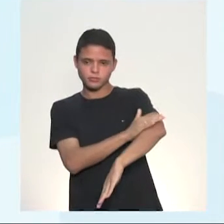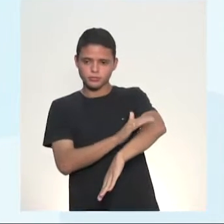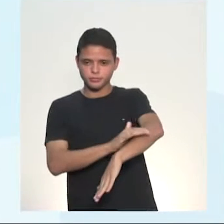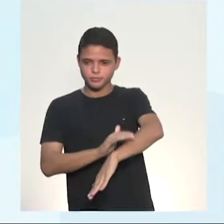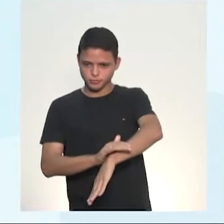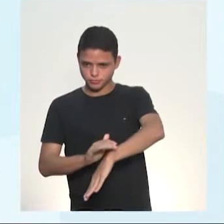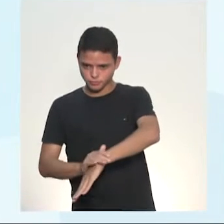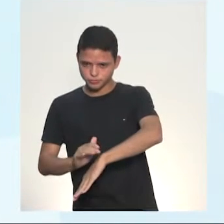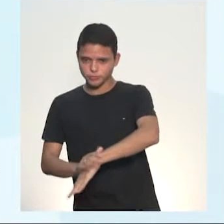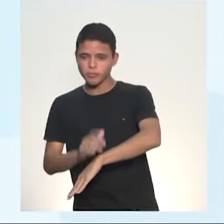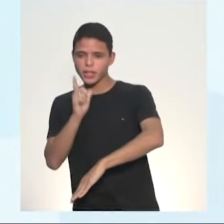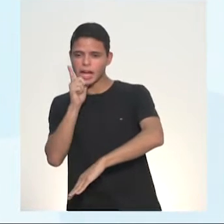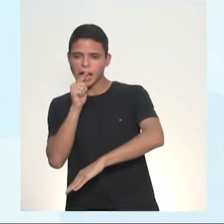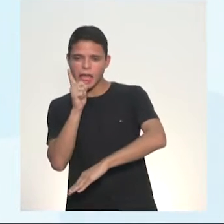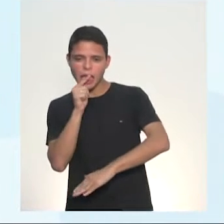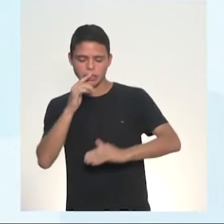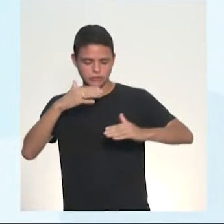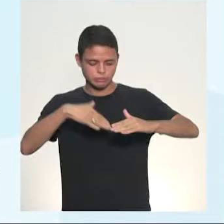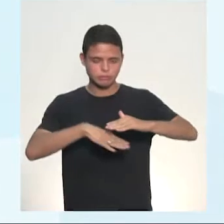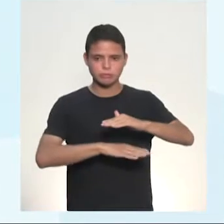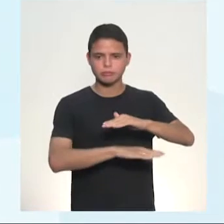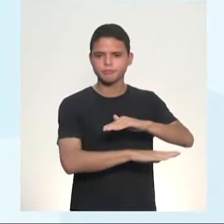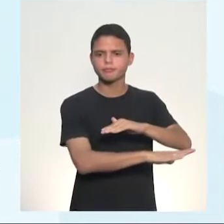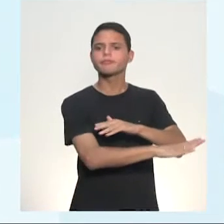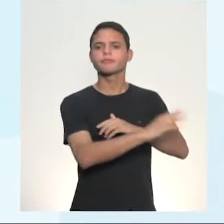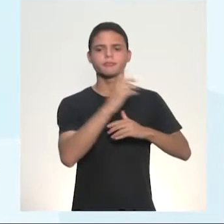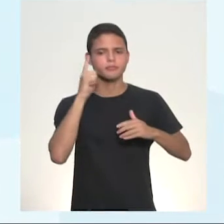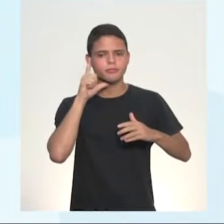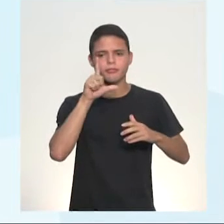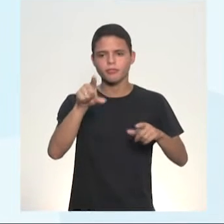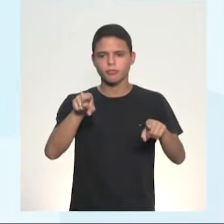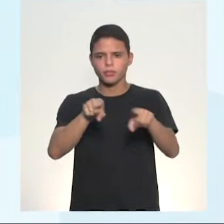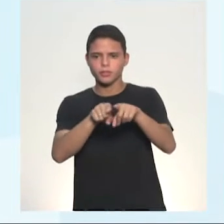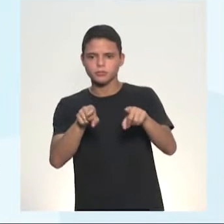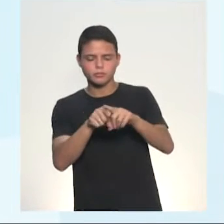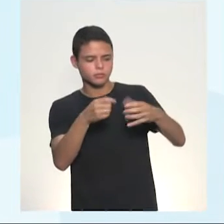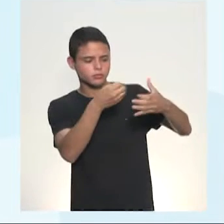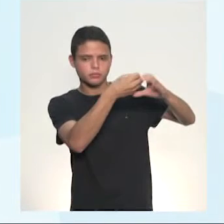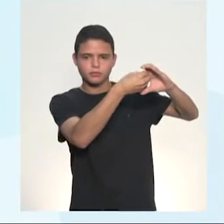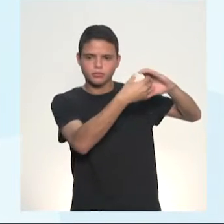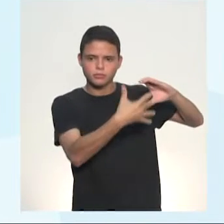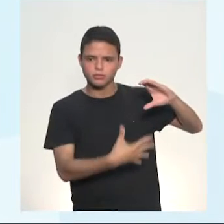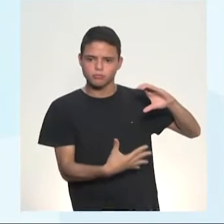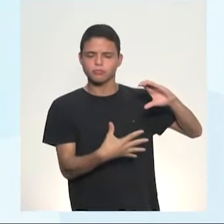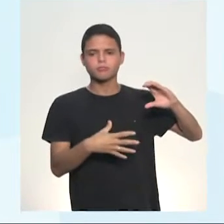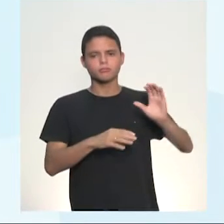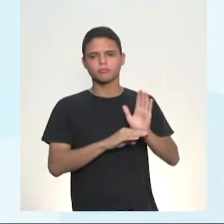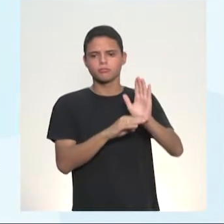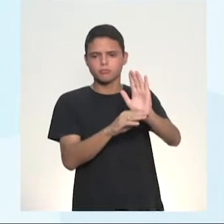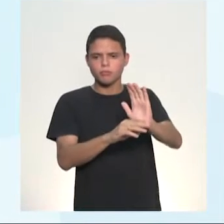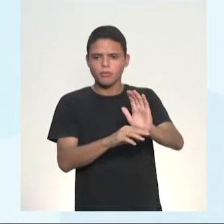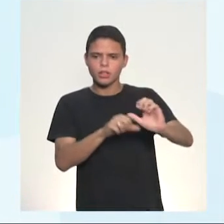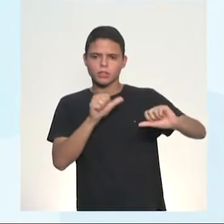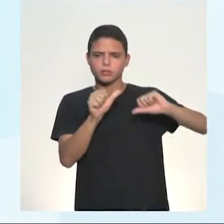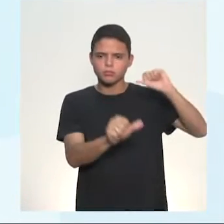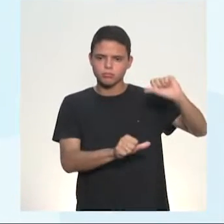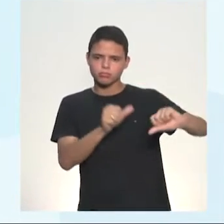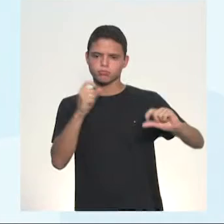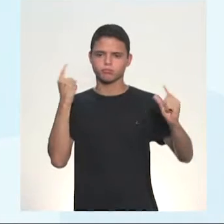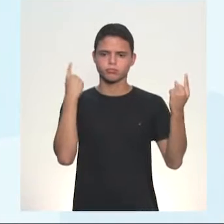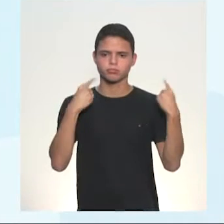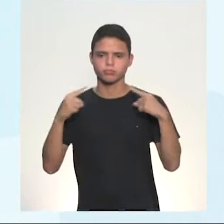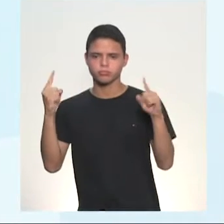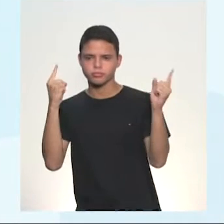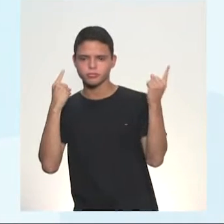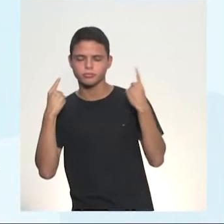de vida em ambiente aquático e terrestre são características que os tornam suscetíveis a alterações no ambiente, tanto físicas como